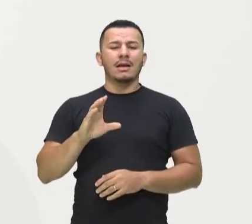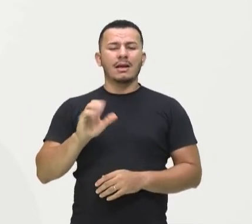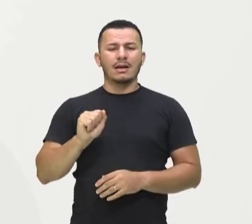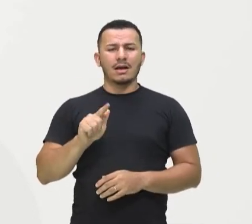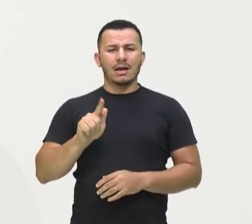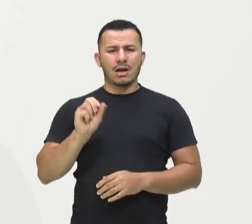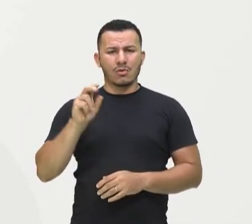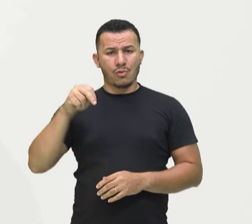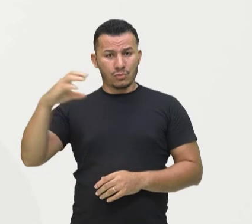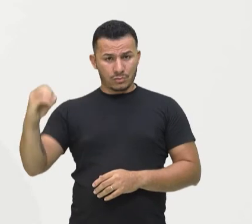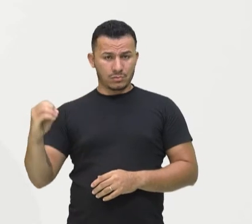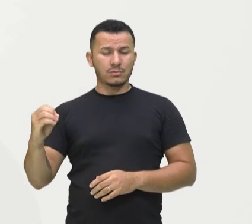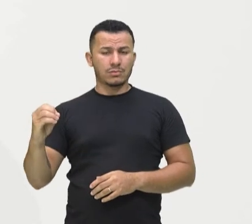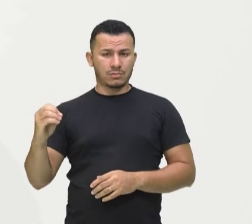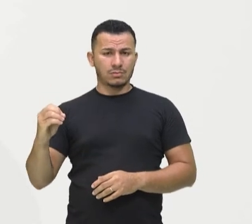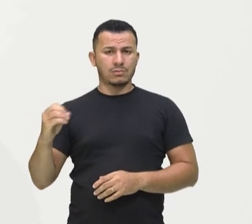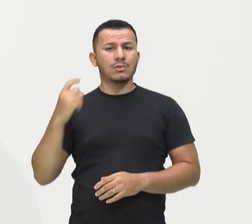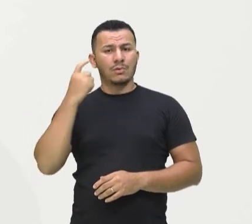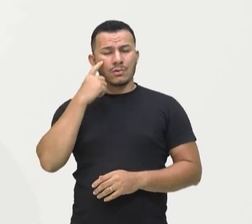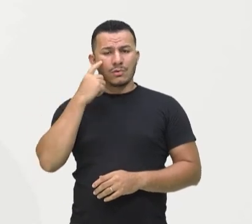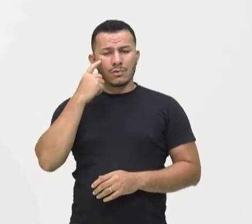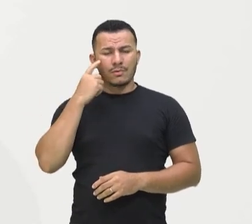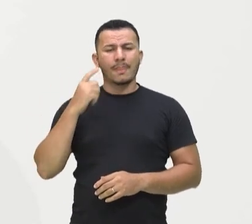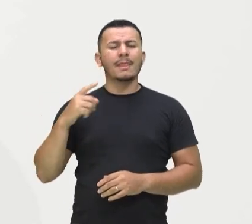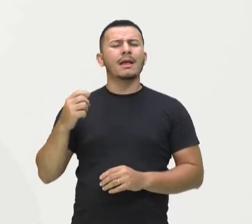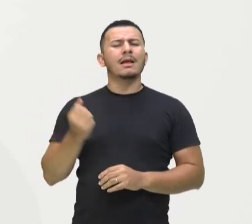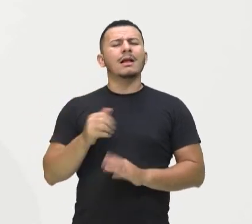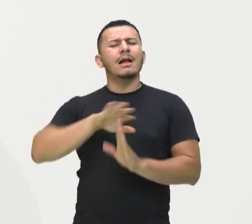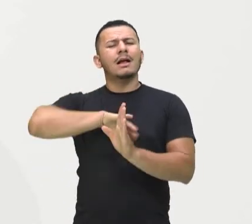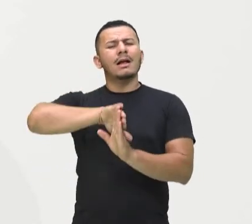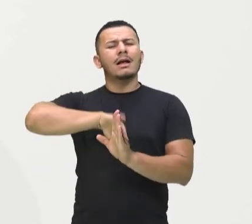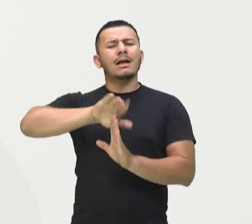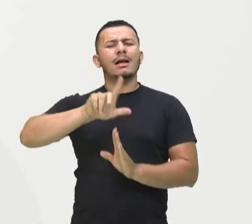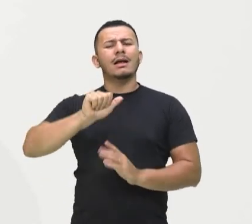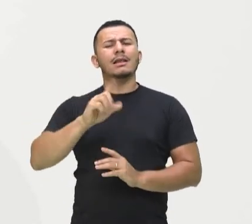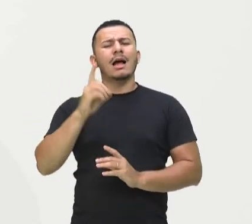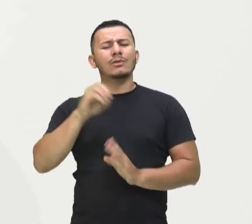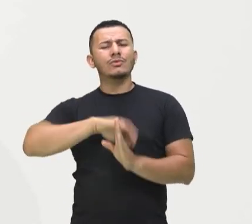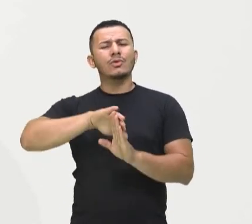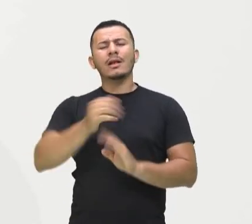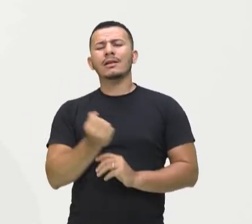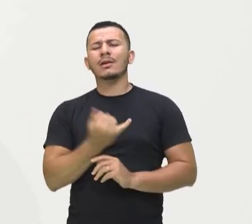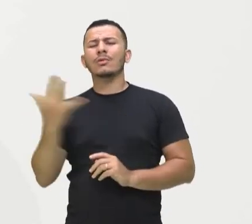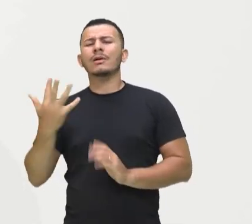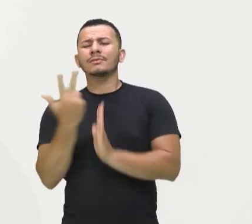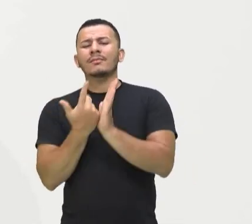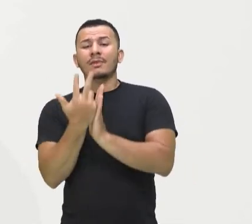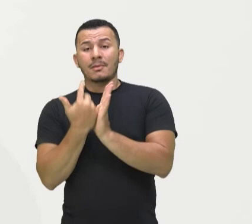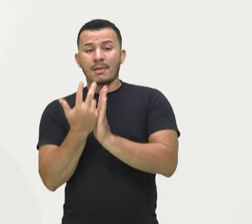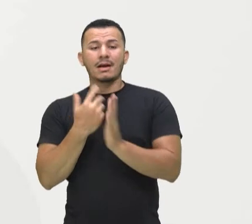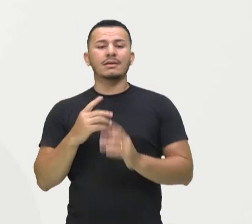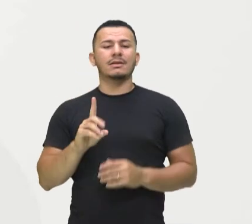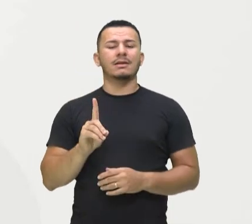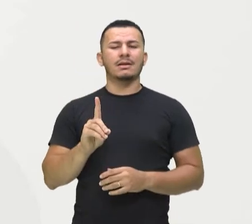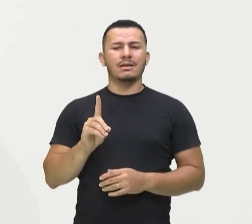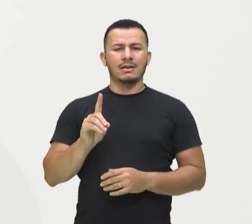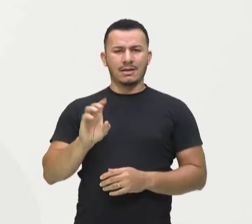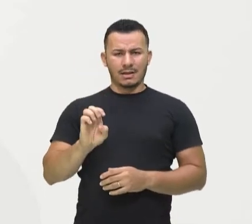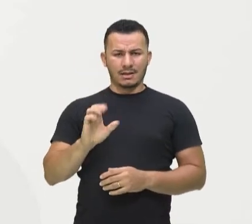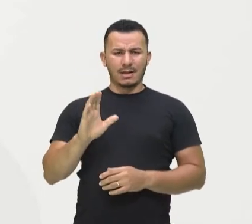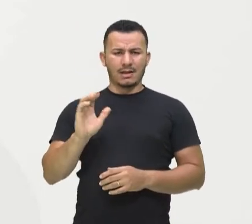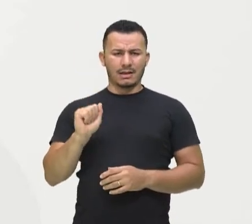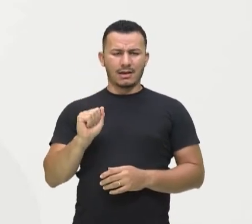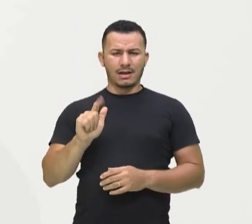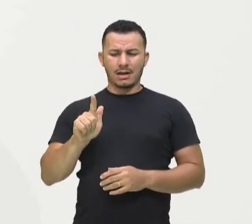decágono. Aí, agora lembrar, quantos lados tem um decágono? Quantos lados tem um decágono? A